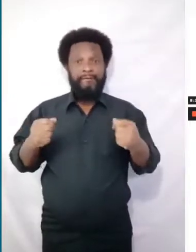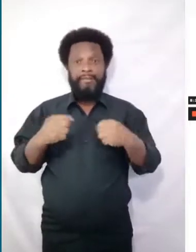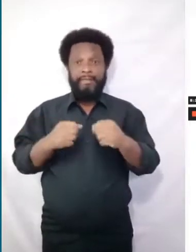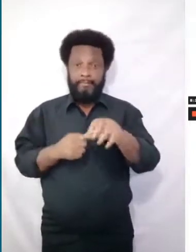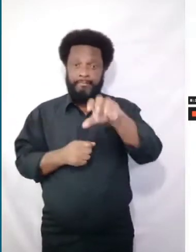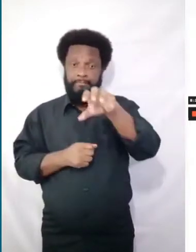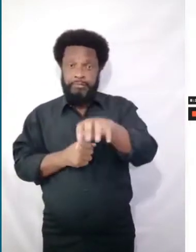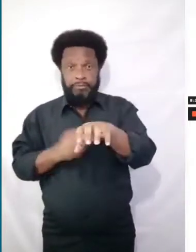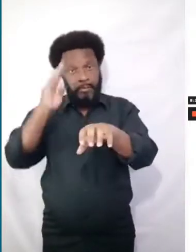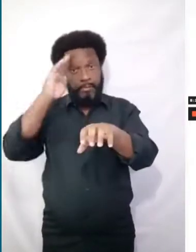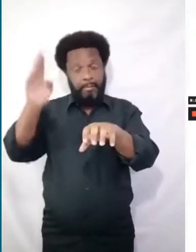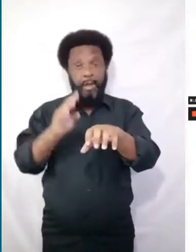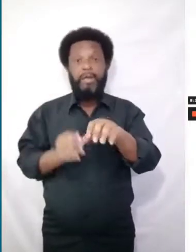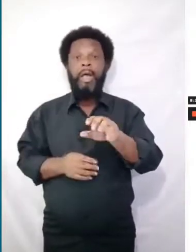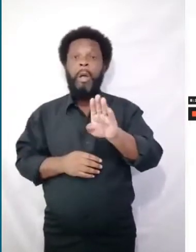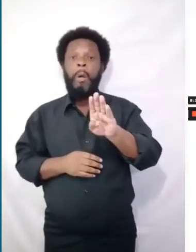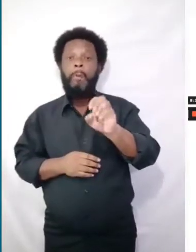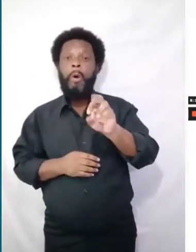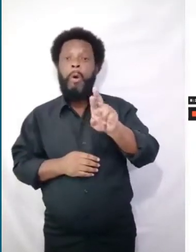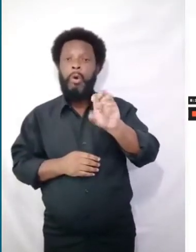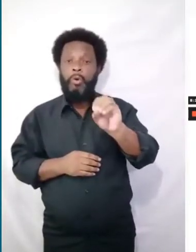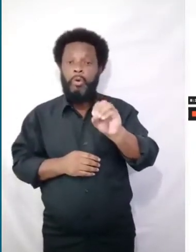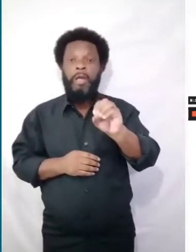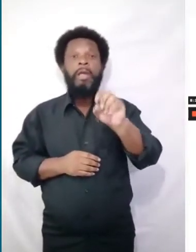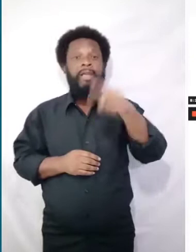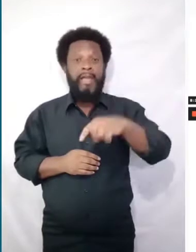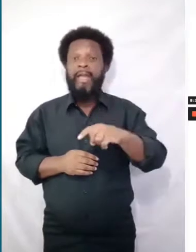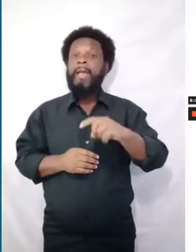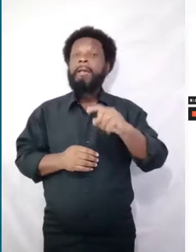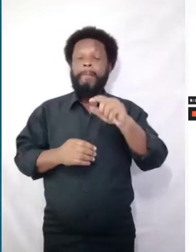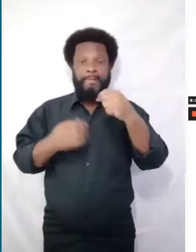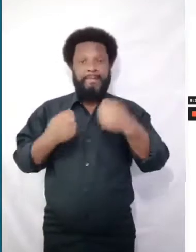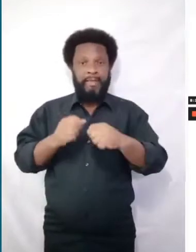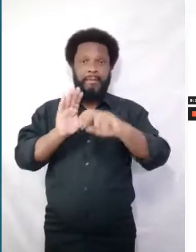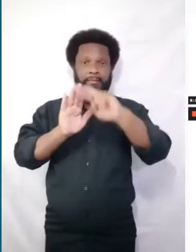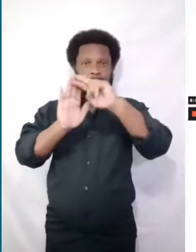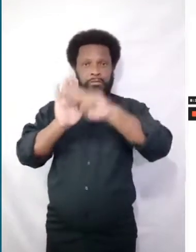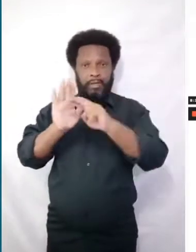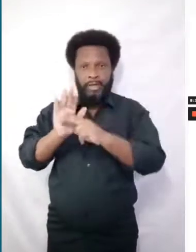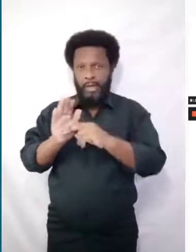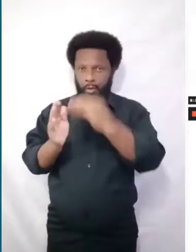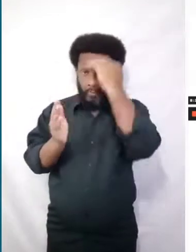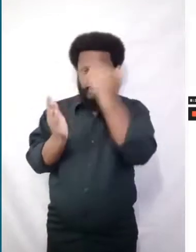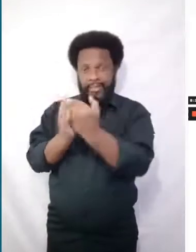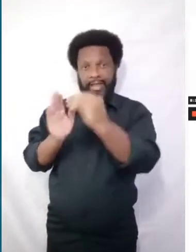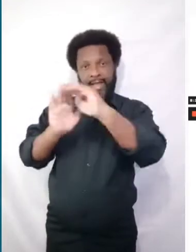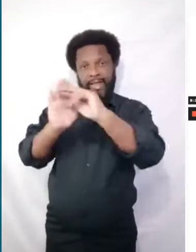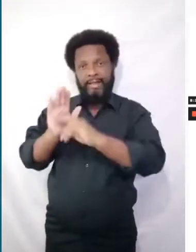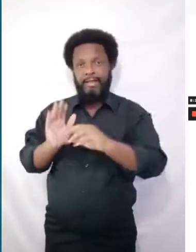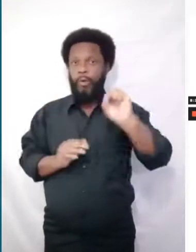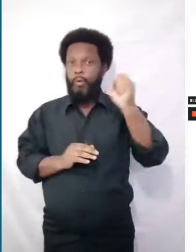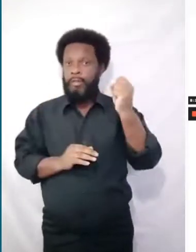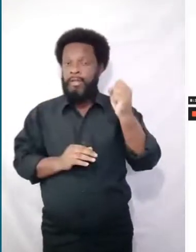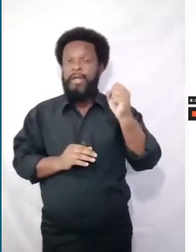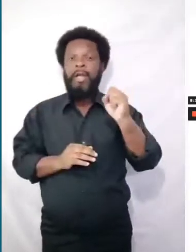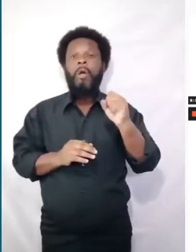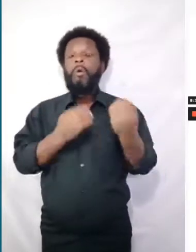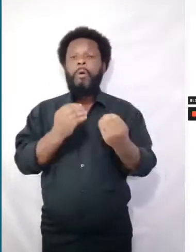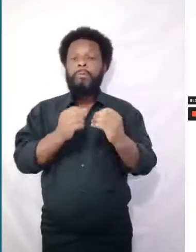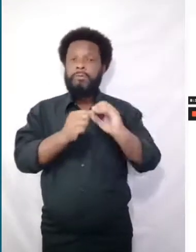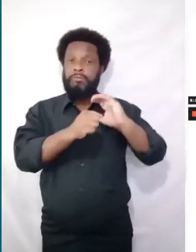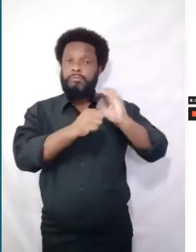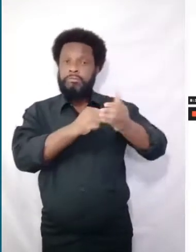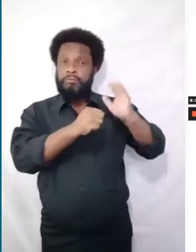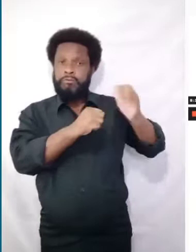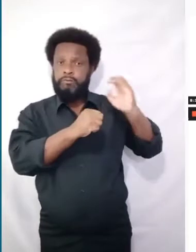valência, certo? Então, o boro é o que vai fazer o maior número de ligações. Nesse caso, o boro é uma regra, é uma exceção, perdão, à regra do quinteto. E, então,